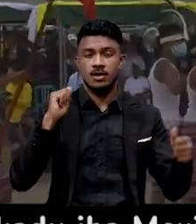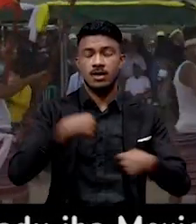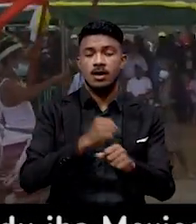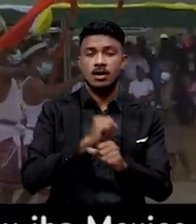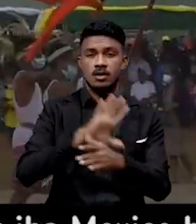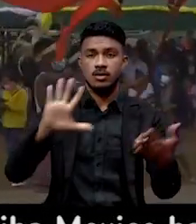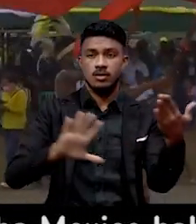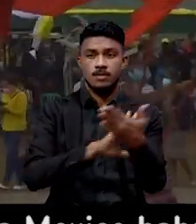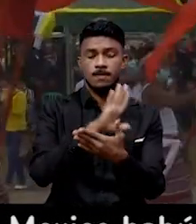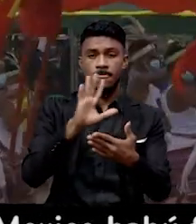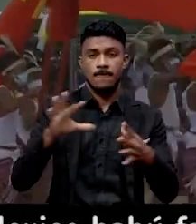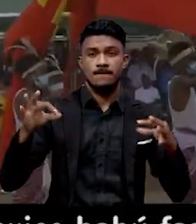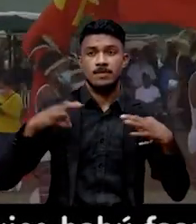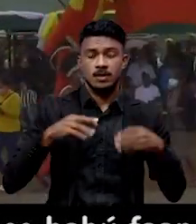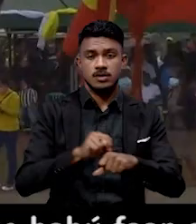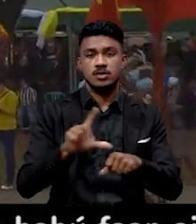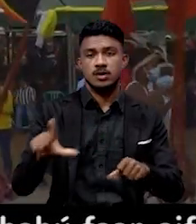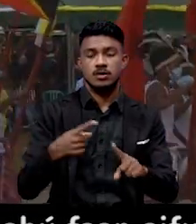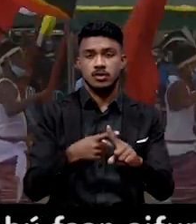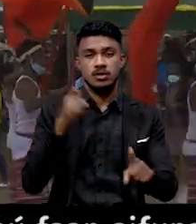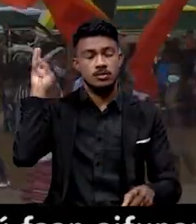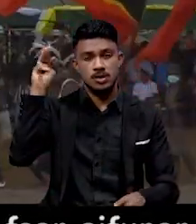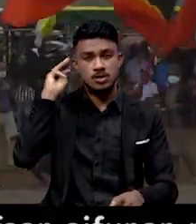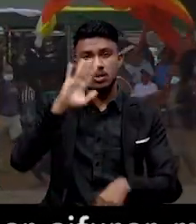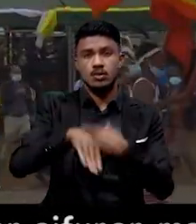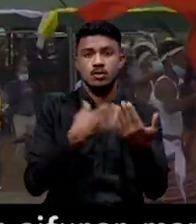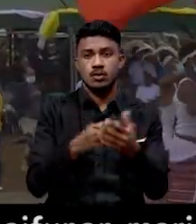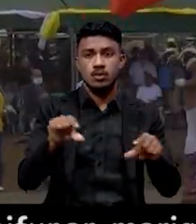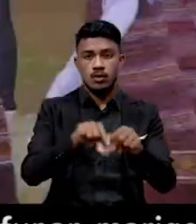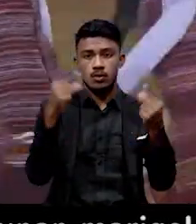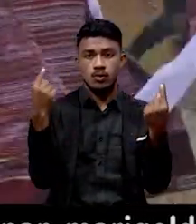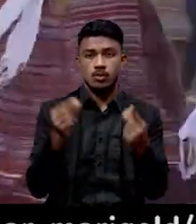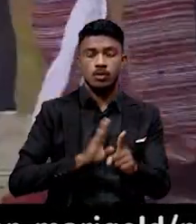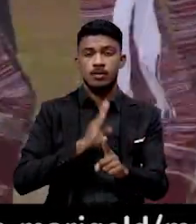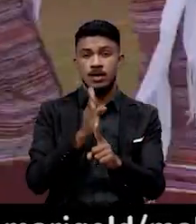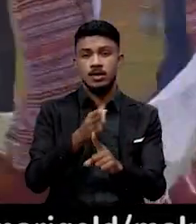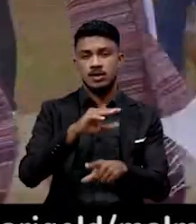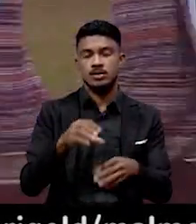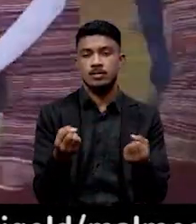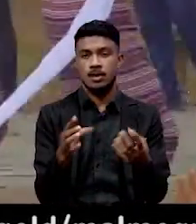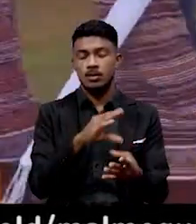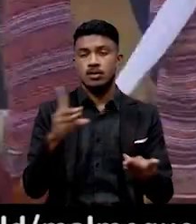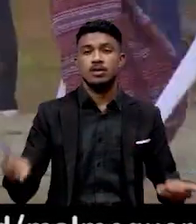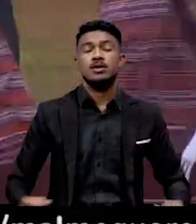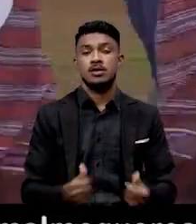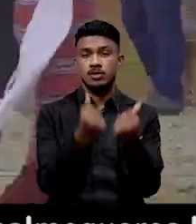ne Macfeira Nacional nebe mai husi Ministério Tomak no grupo Creatividade Oing-Oing Desporto